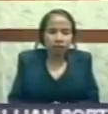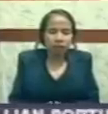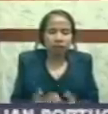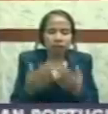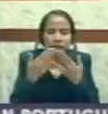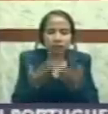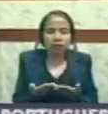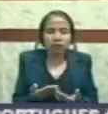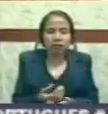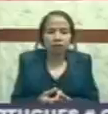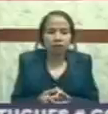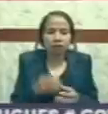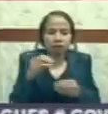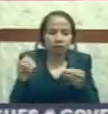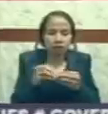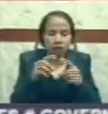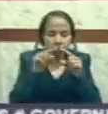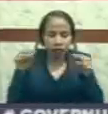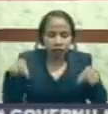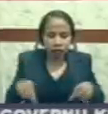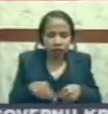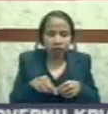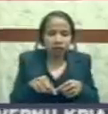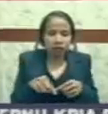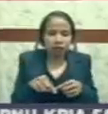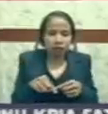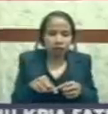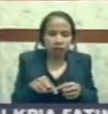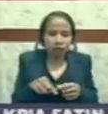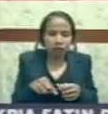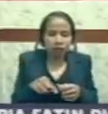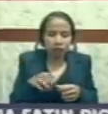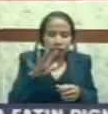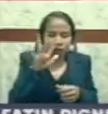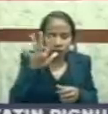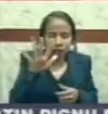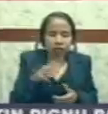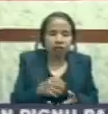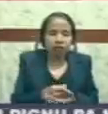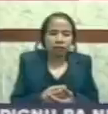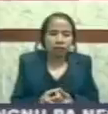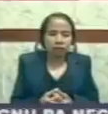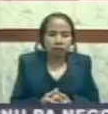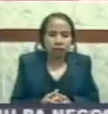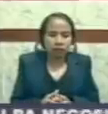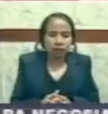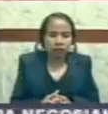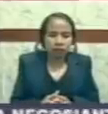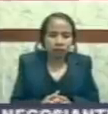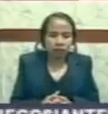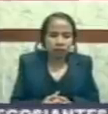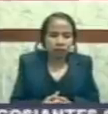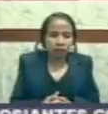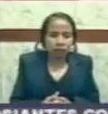Obrigado. Com a tabela 4, 5, desculpa. Tabela